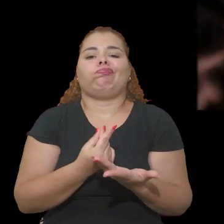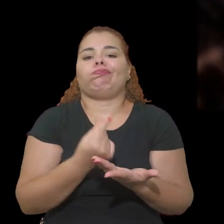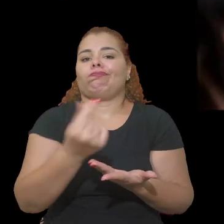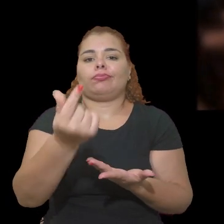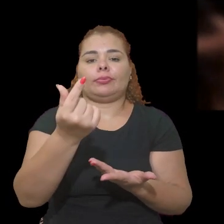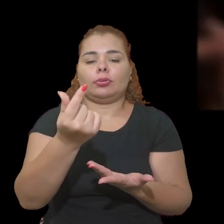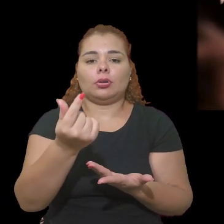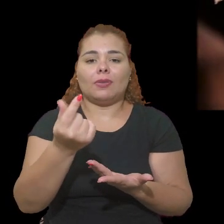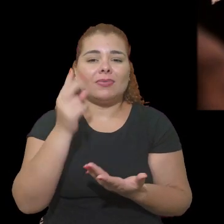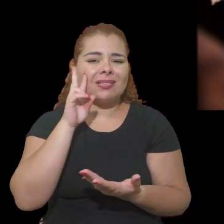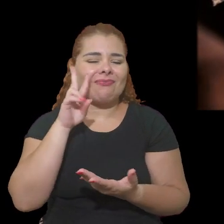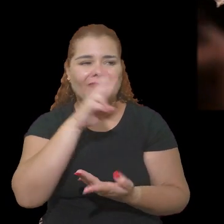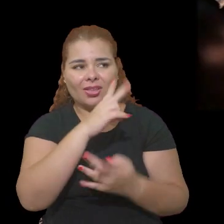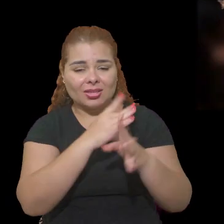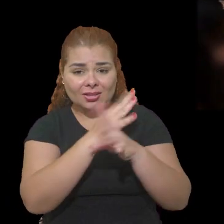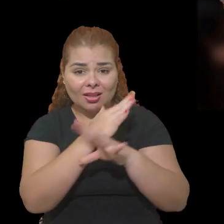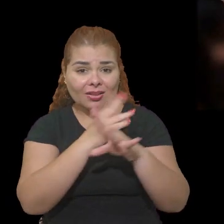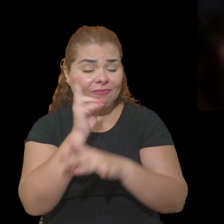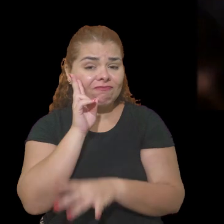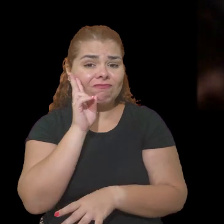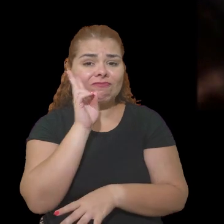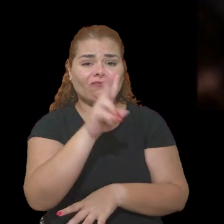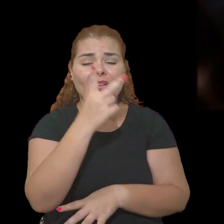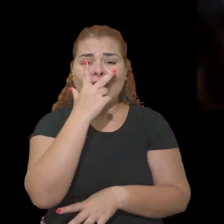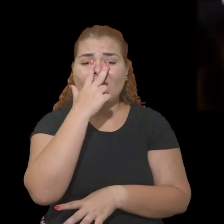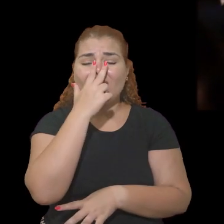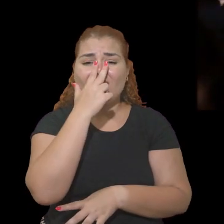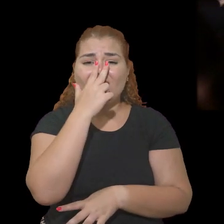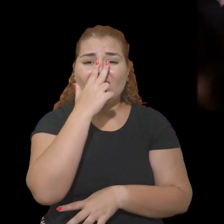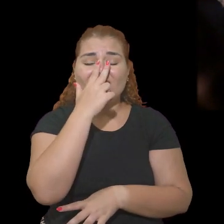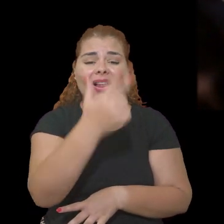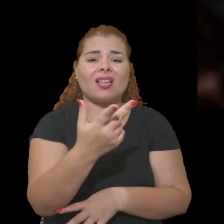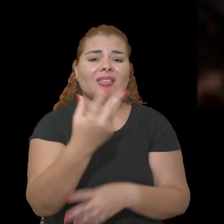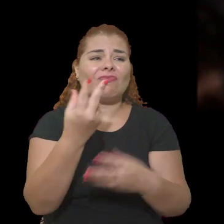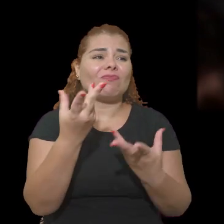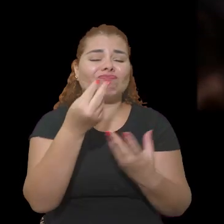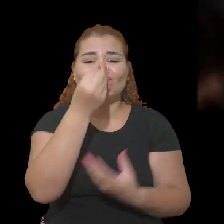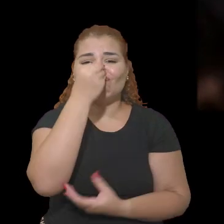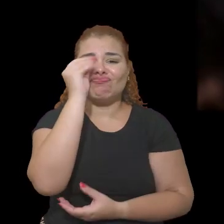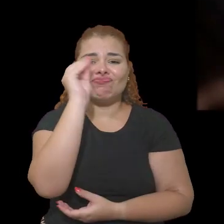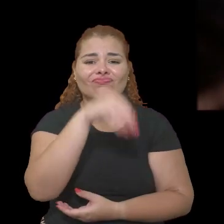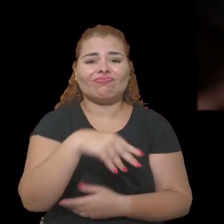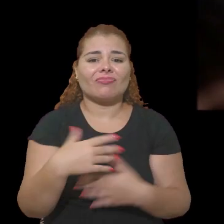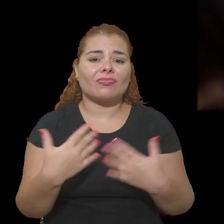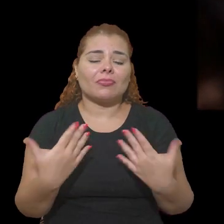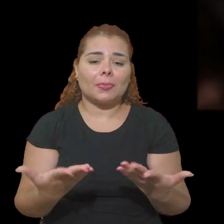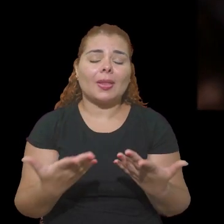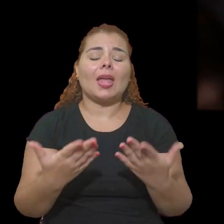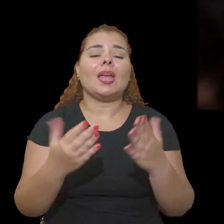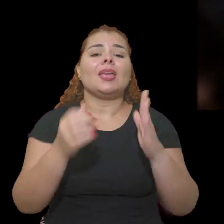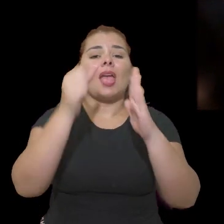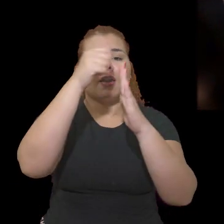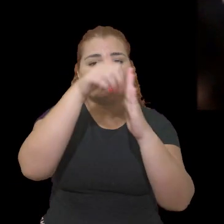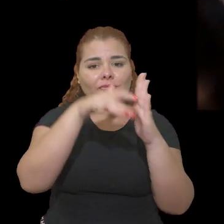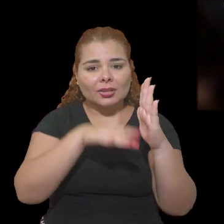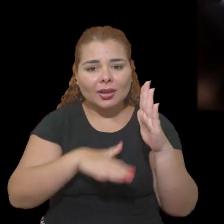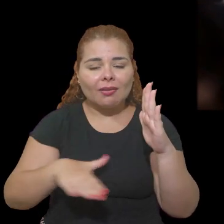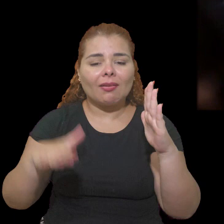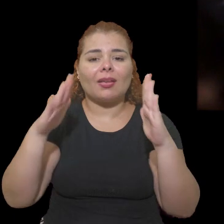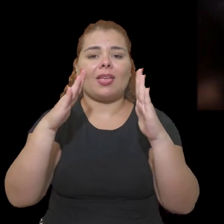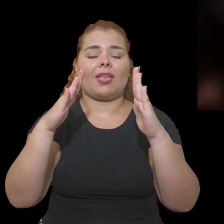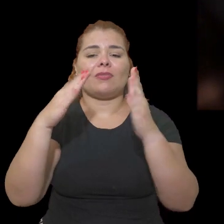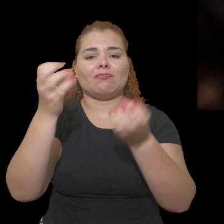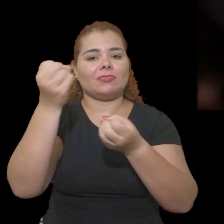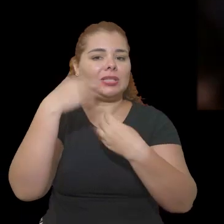Não, né? Não é um acaso você olhar para a cidade e ver que ela foi se deteriorando por conta disso, assim. E aí o terreiro me ensina muito. Eu